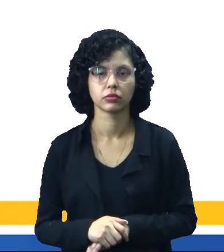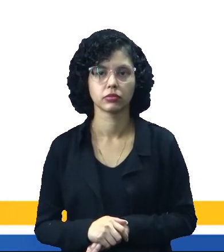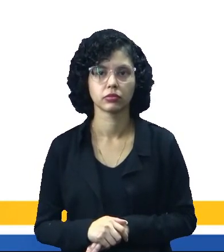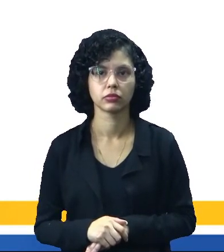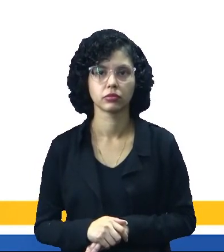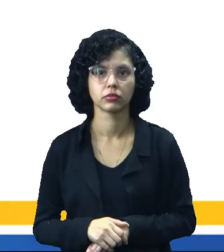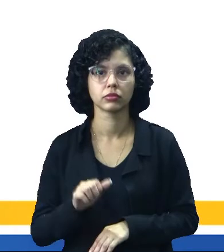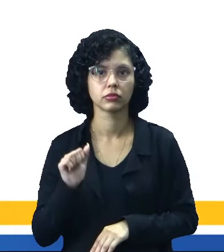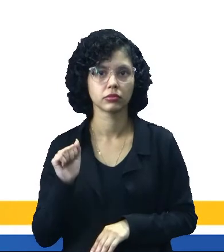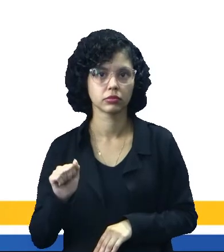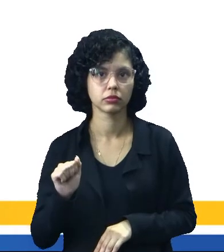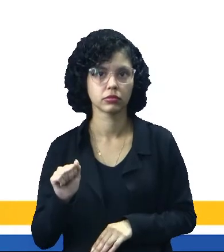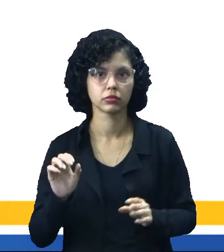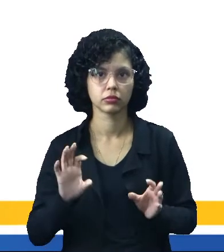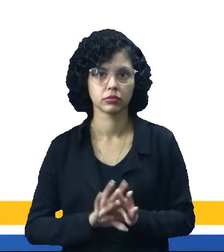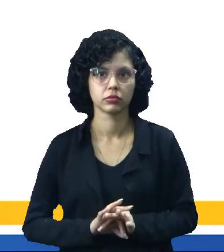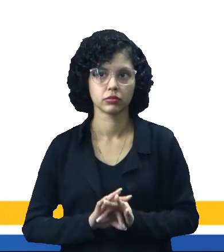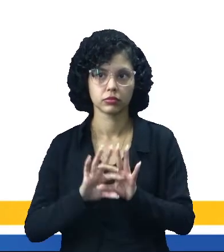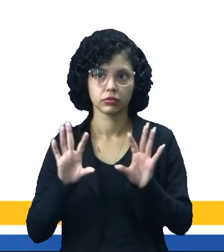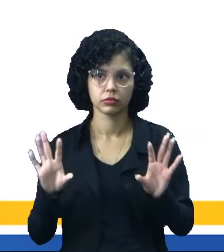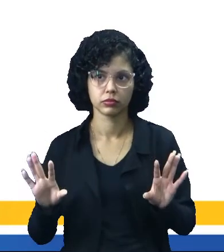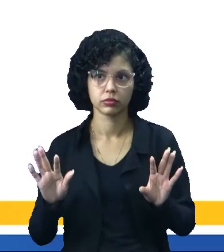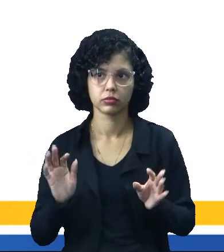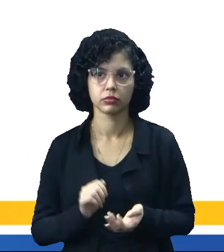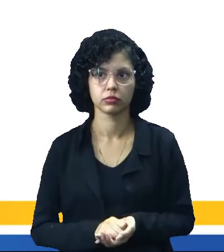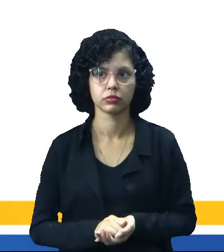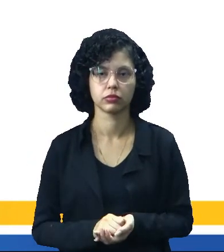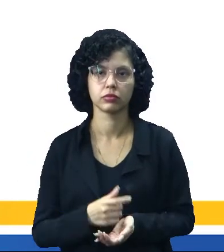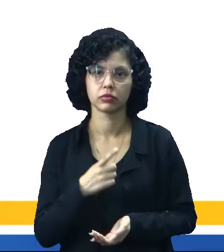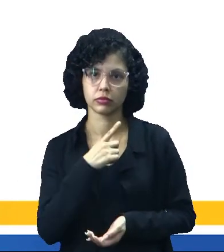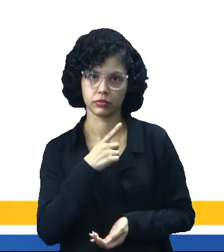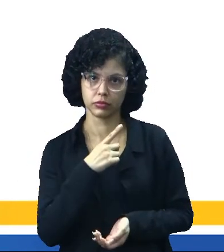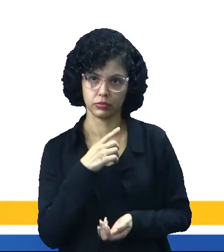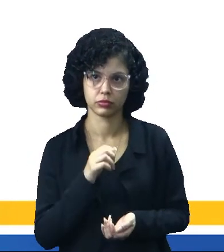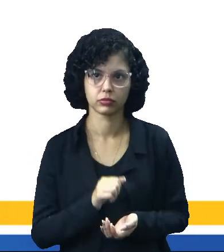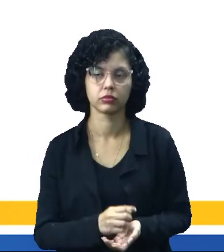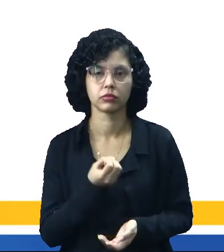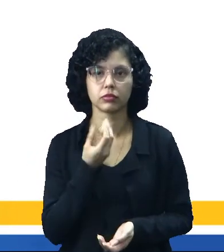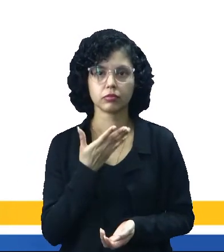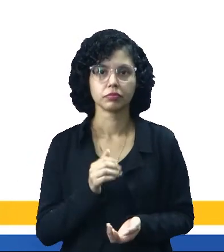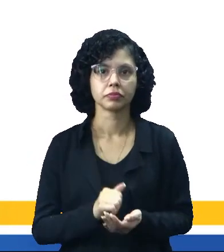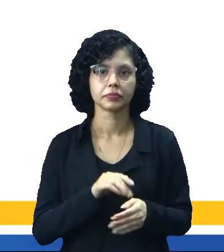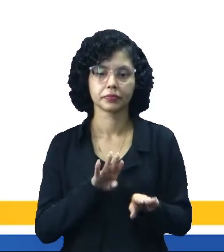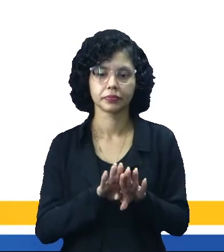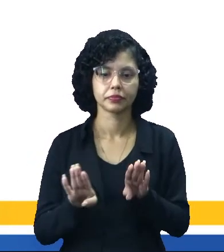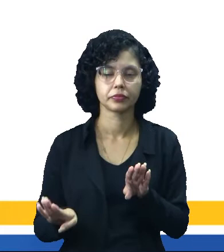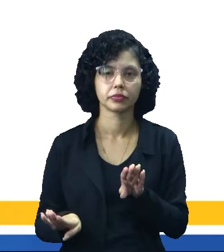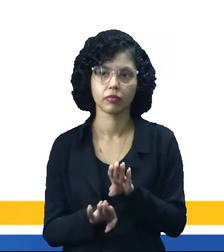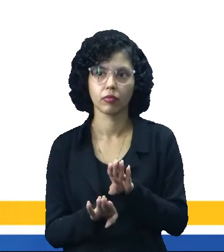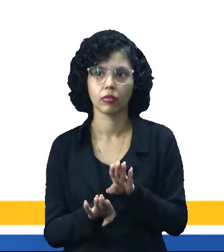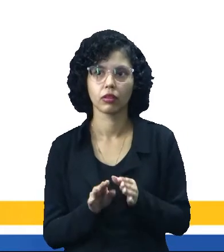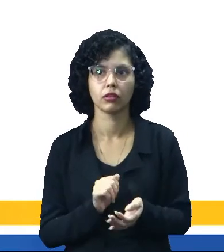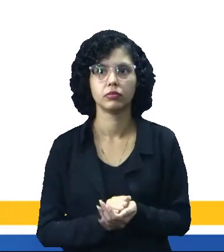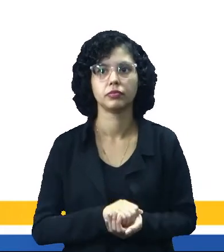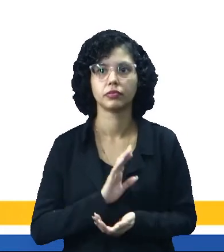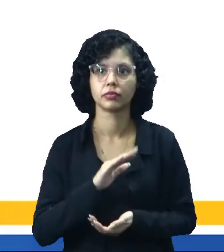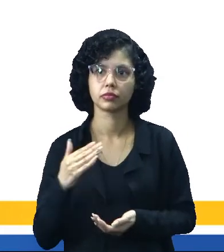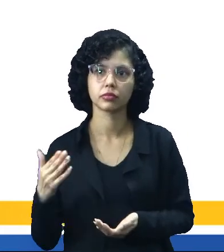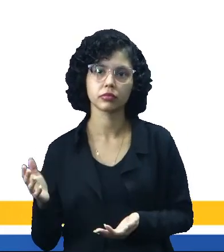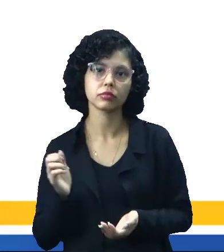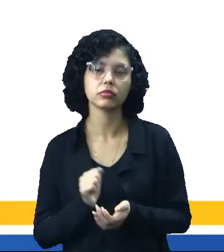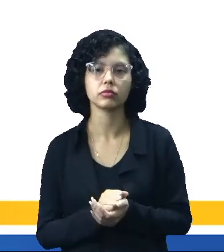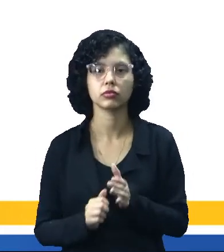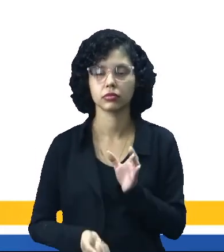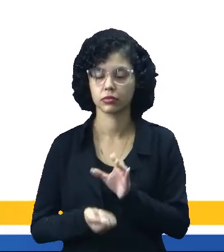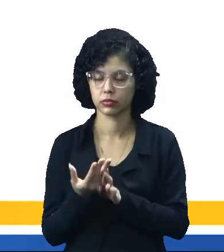que é a letra A, né? A liberdade de mercado traz benefícios, apesar das desigualdades sociais, né? E enquanto a socialização dos